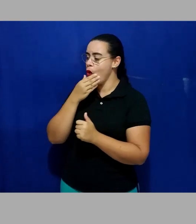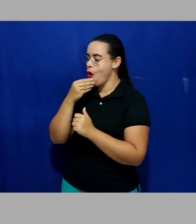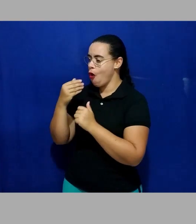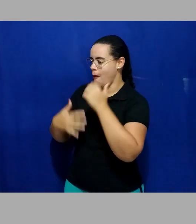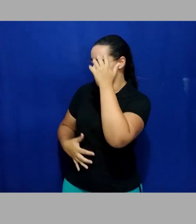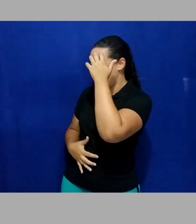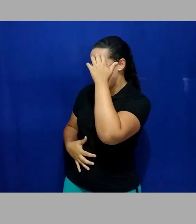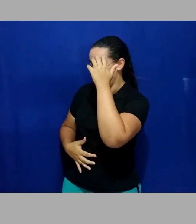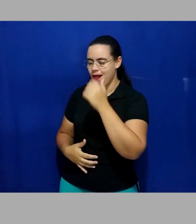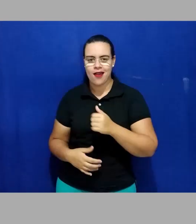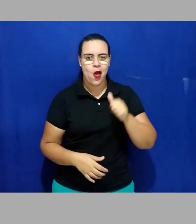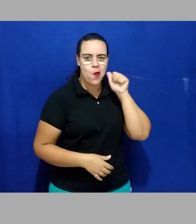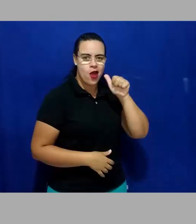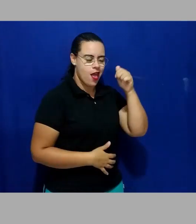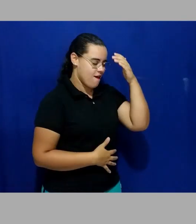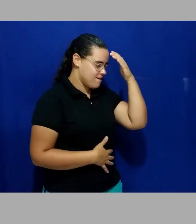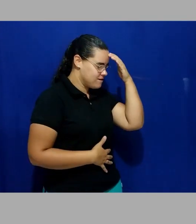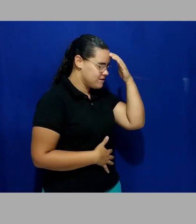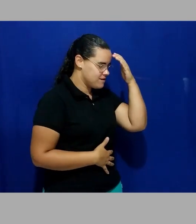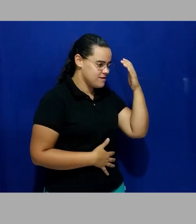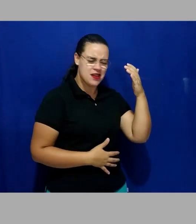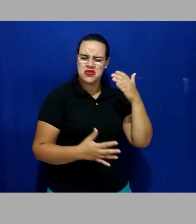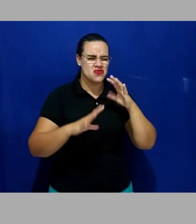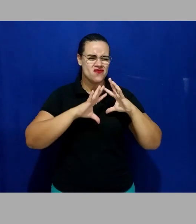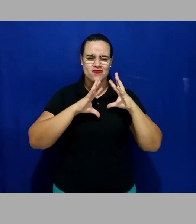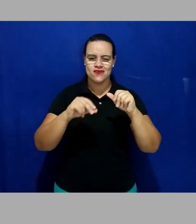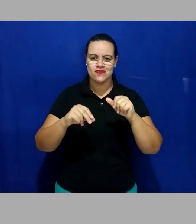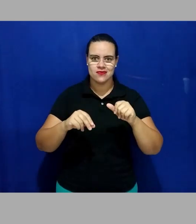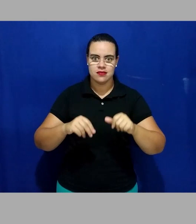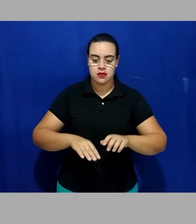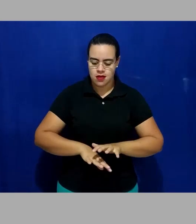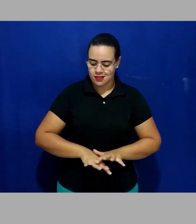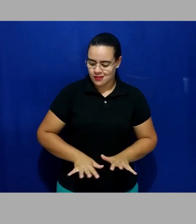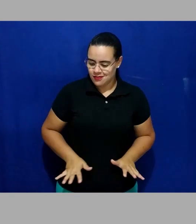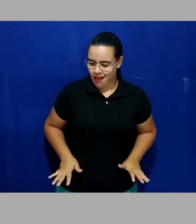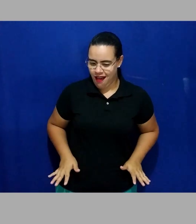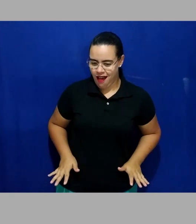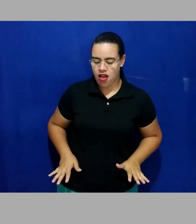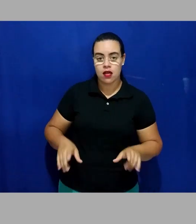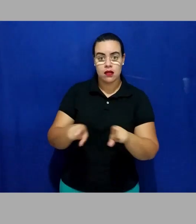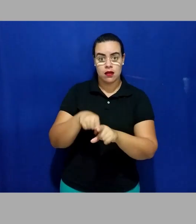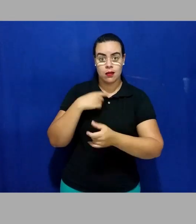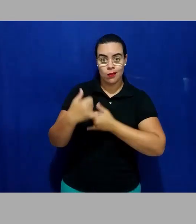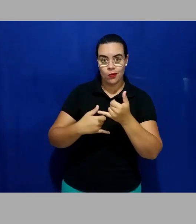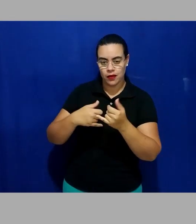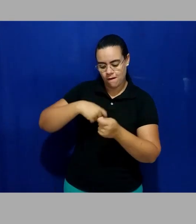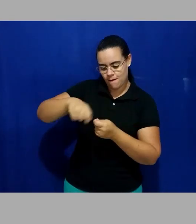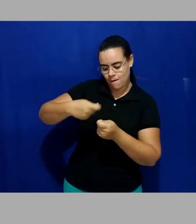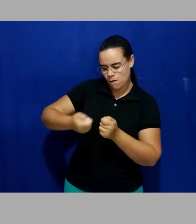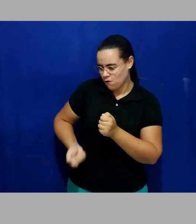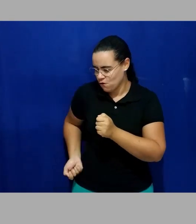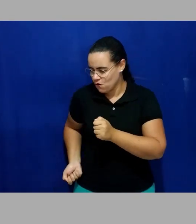Eu danço tudo. Eu danço com ele, eu danço com ela, eu danço com ele. Eu rodo tudo, eu